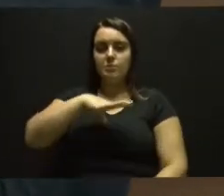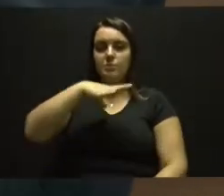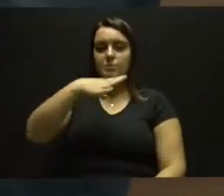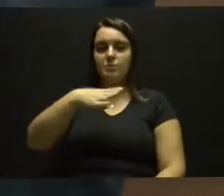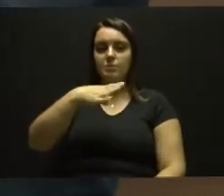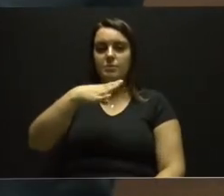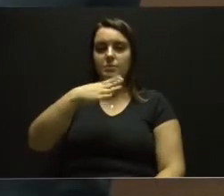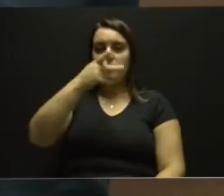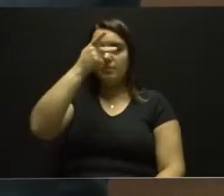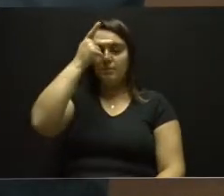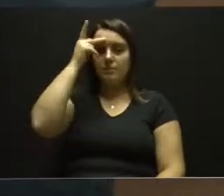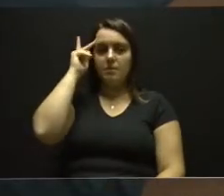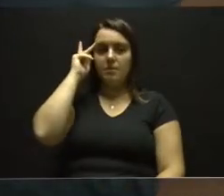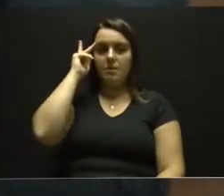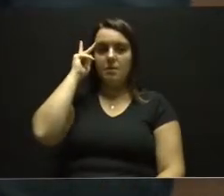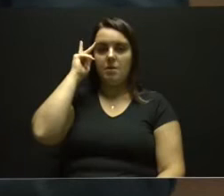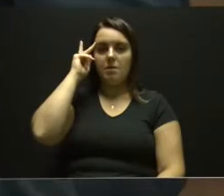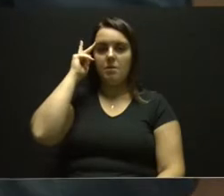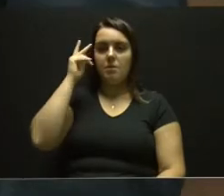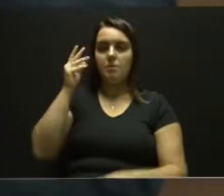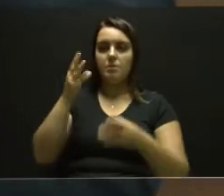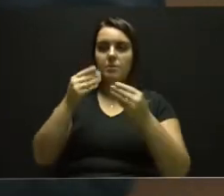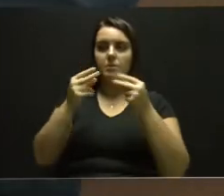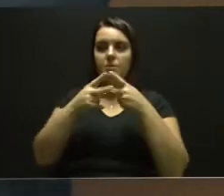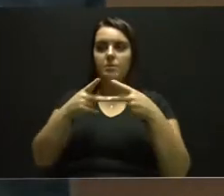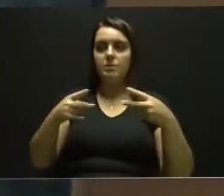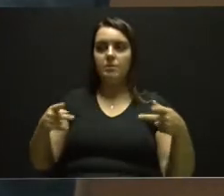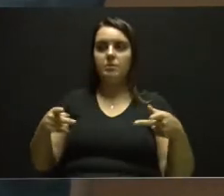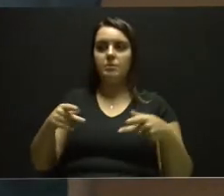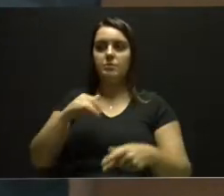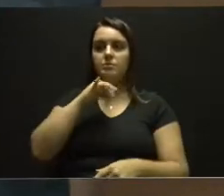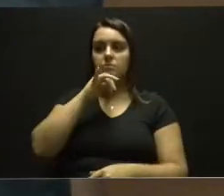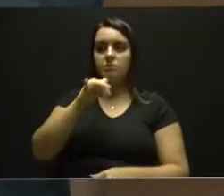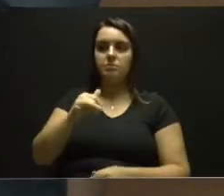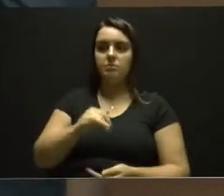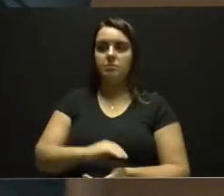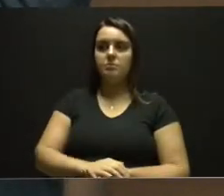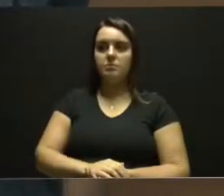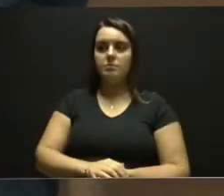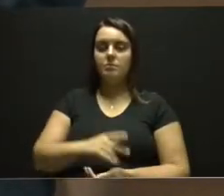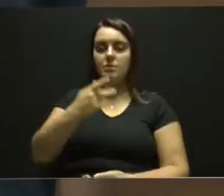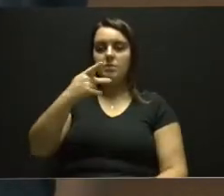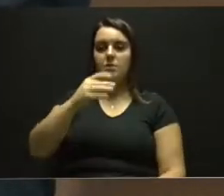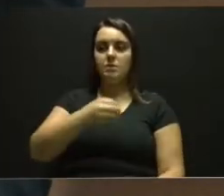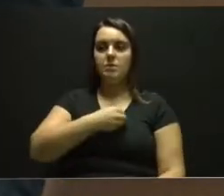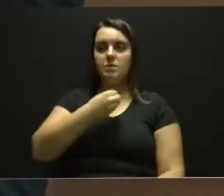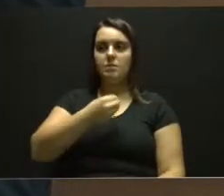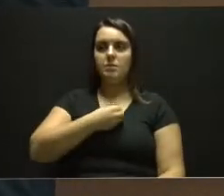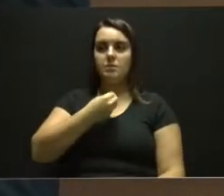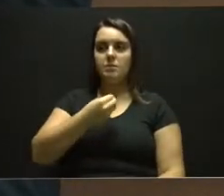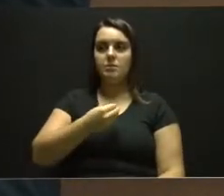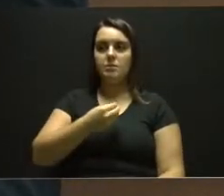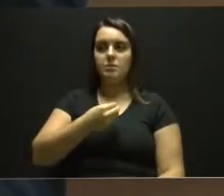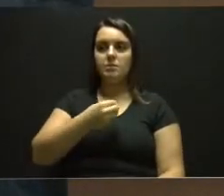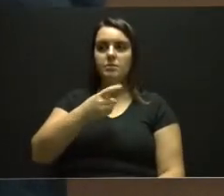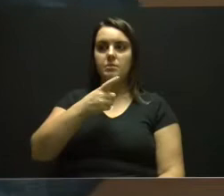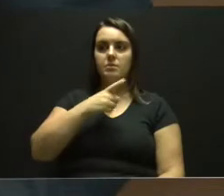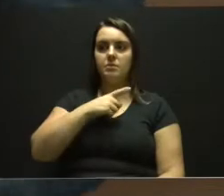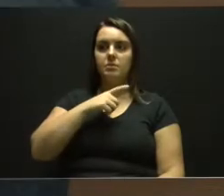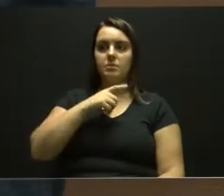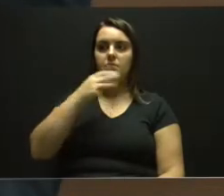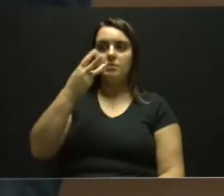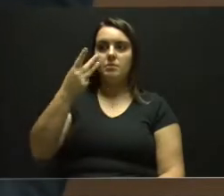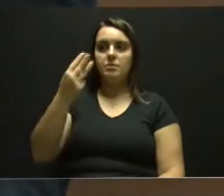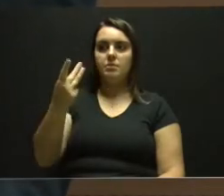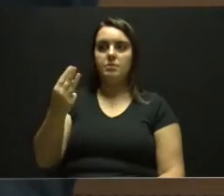pessoa que foi modesta em seu currículo de tantas outras coisas que ela podia ter dito sobre a sua vida e vitórias têm ali o três bonecas ela falou que não